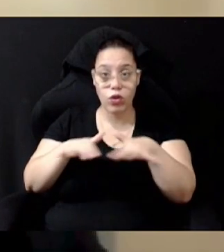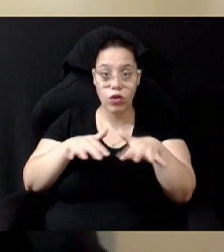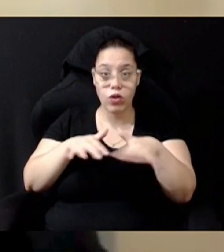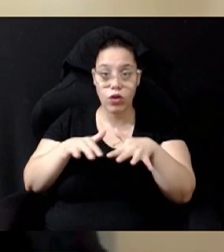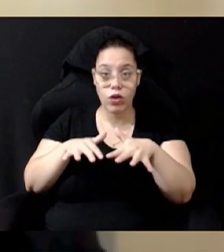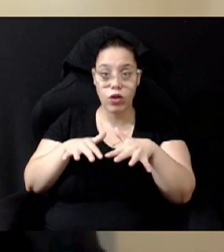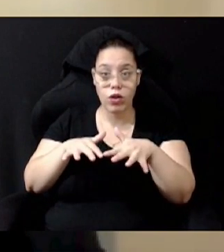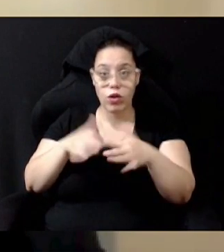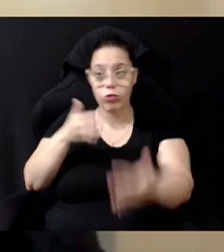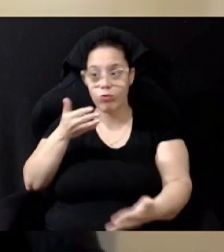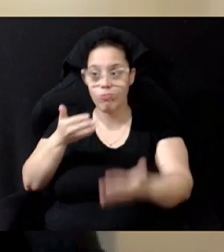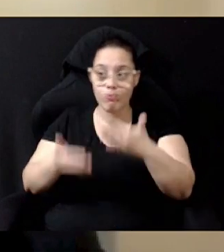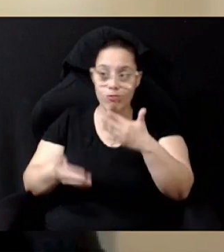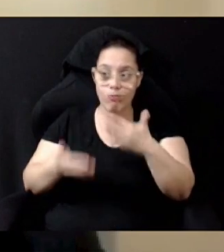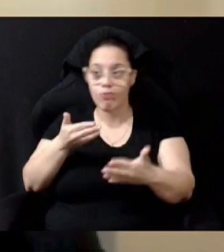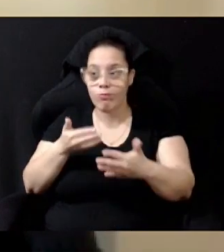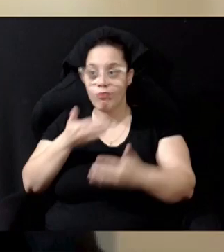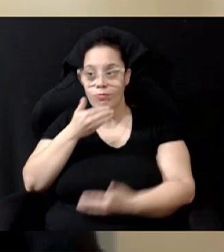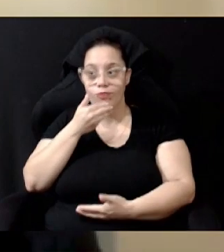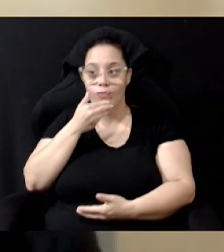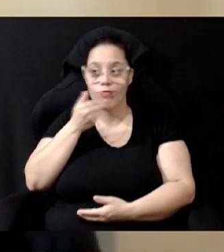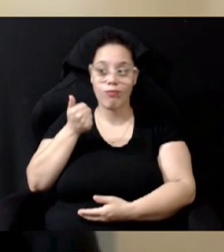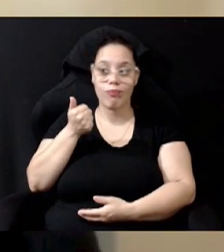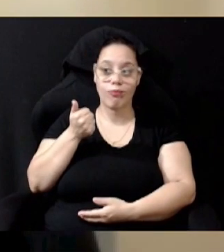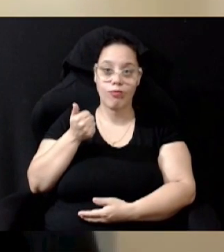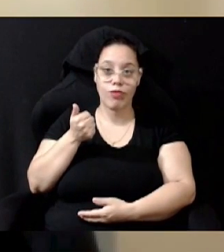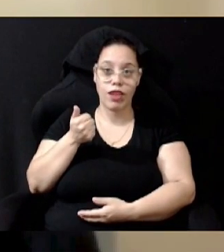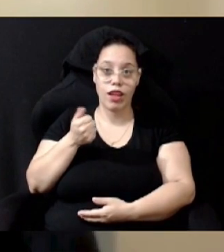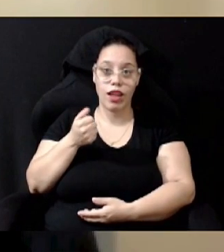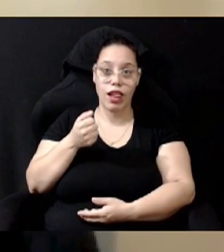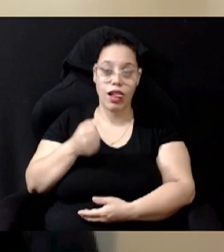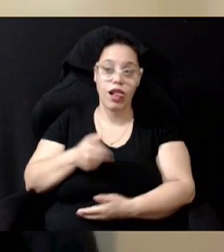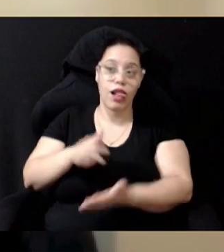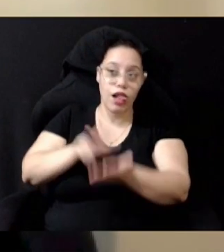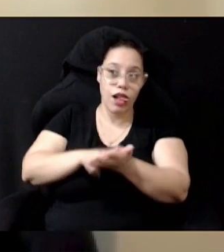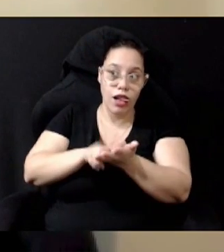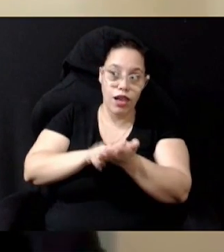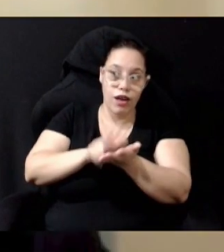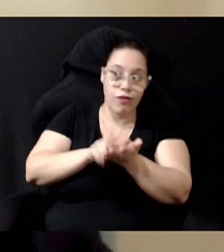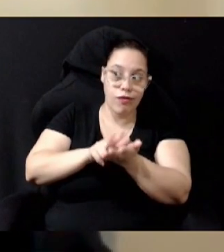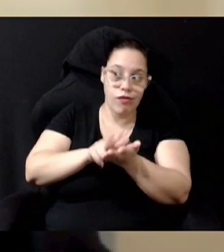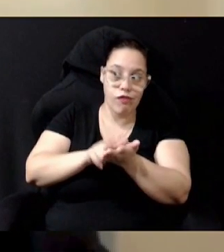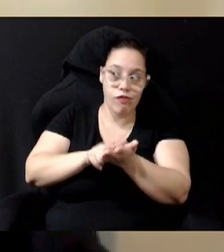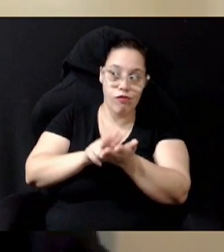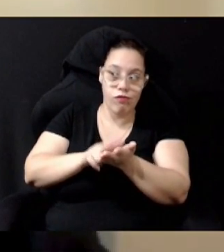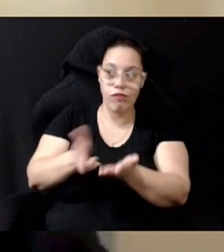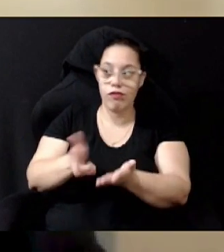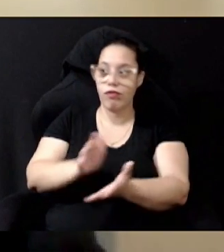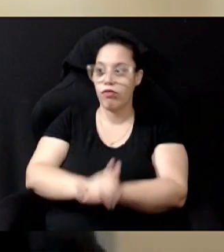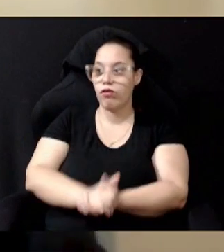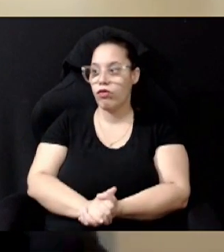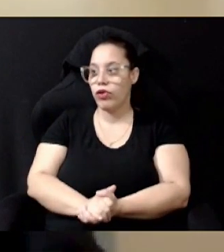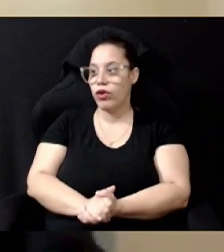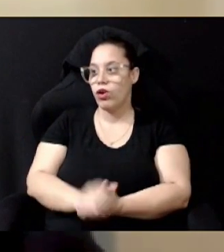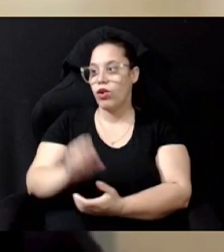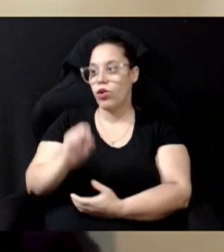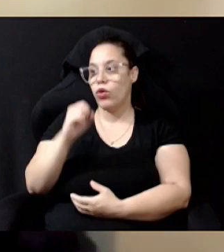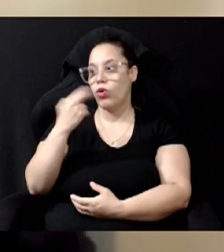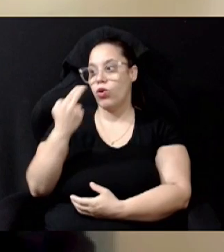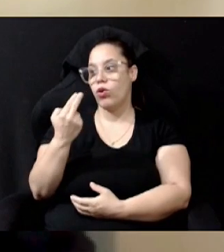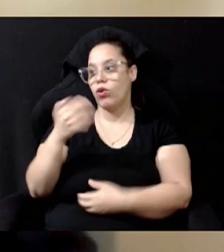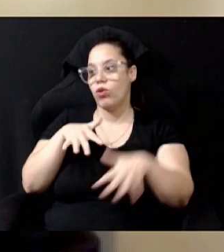e tentar melhorar aquela inquietude que a pessoa está sentindo nas pernas. Ou seja, o movimento das